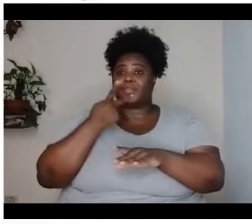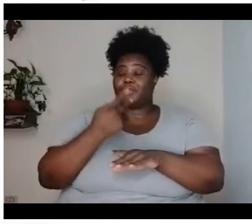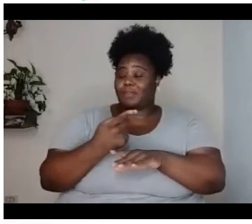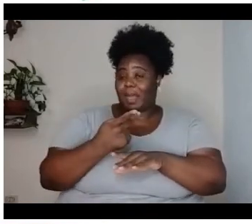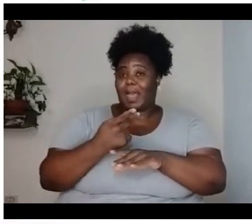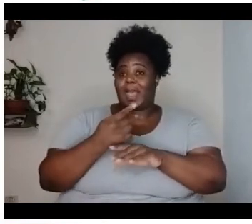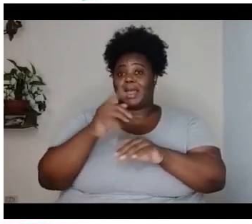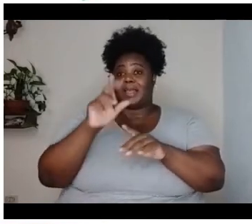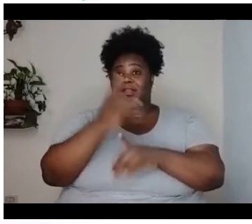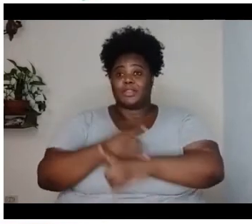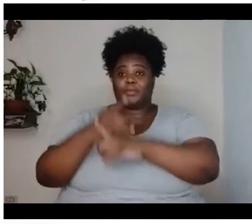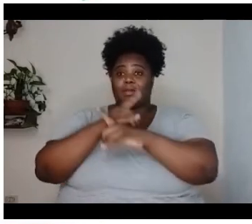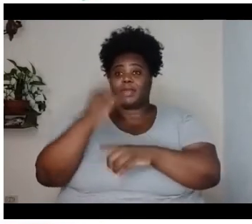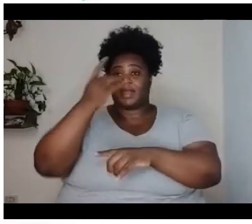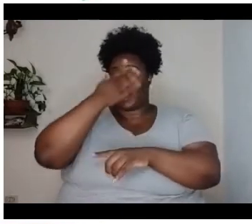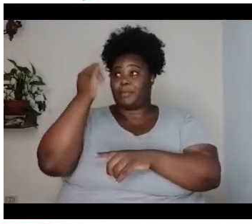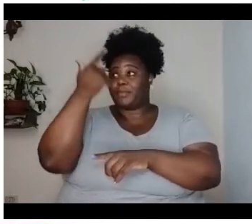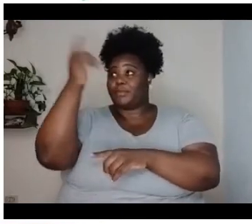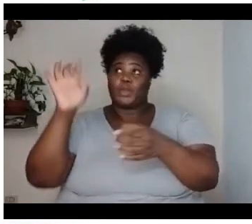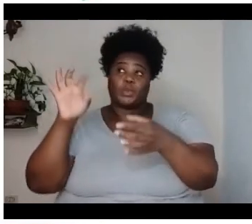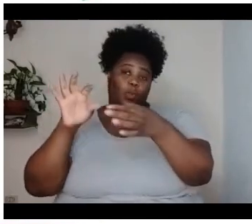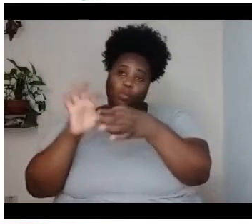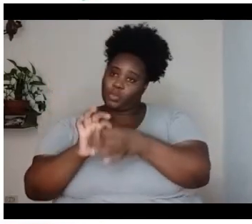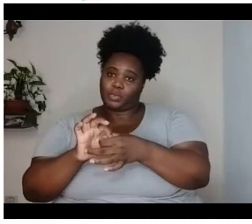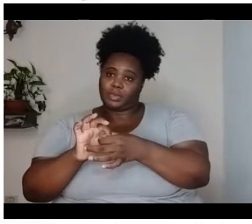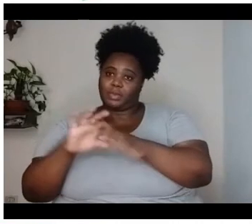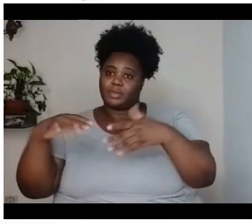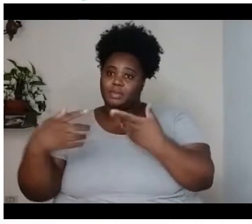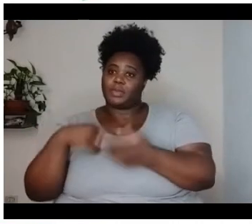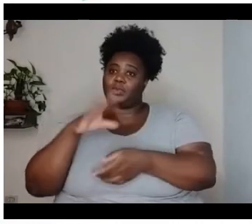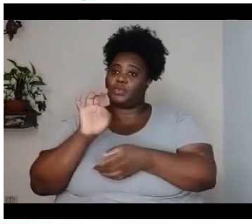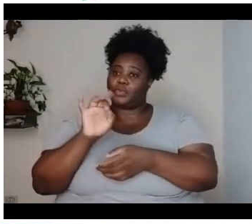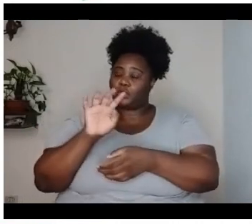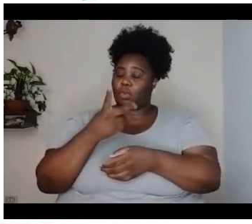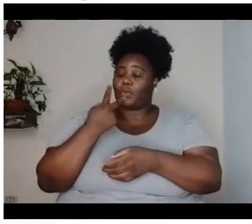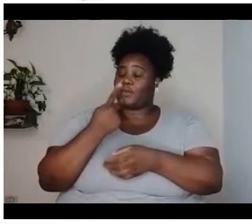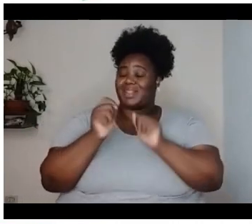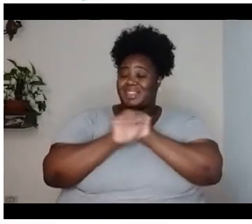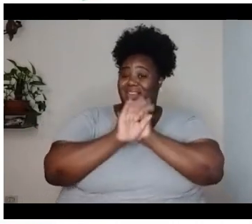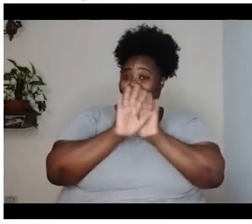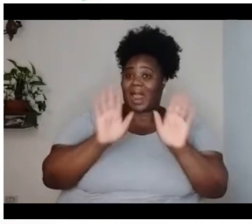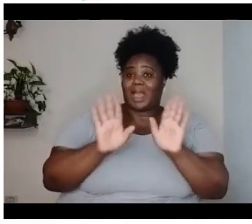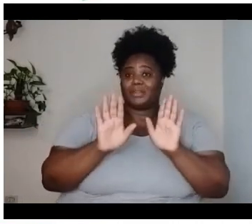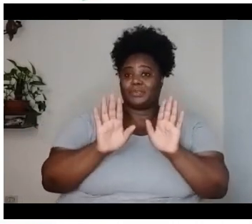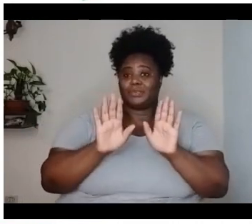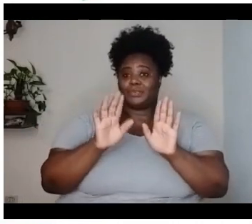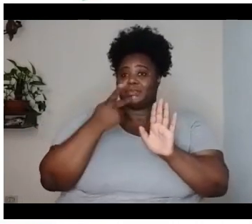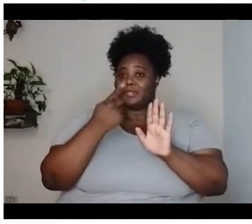live dessa e a pessoa coloca num outro contexto. Então, eu só estou querendo